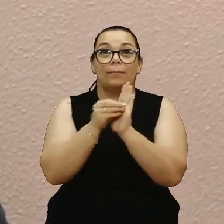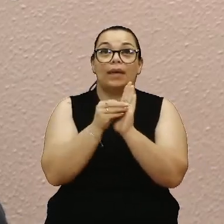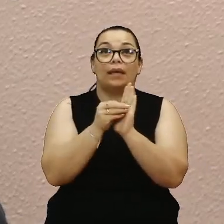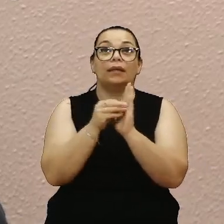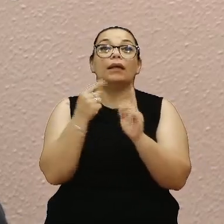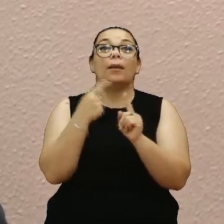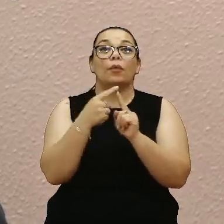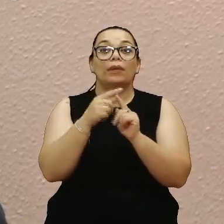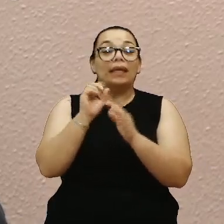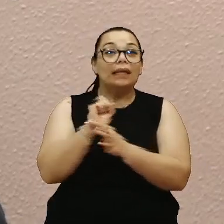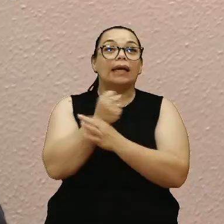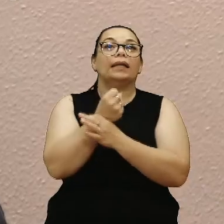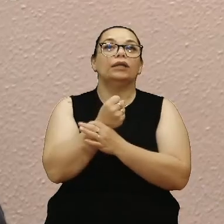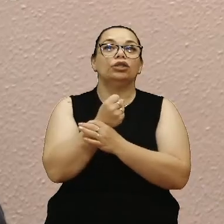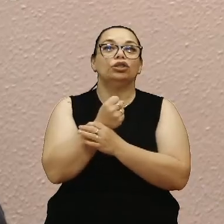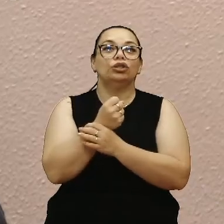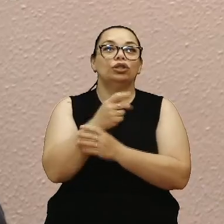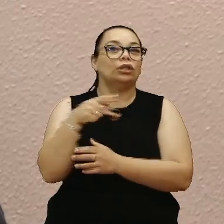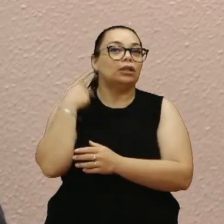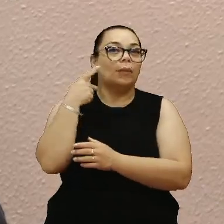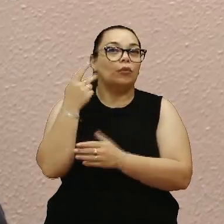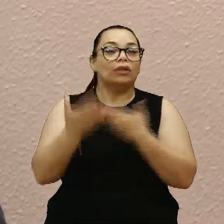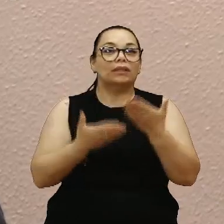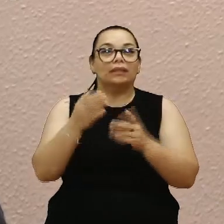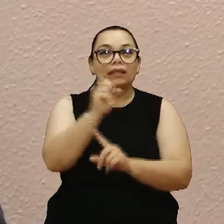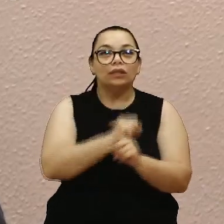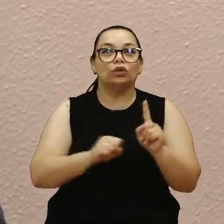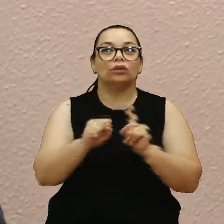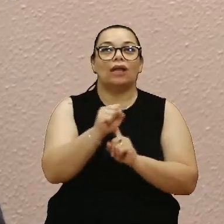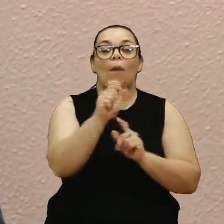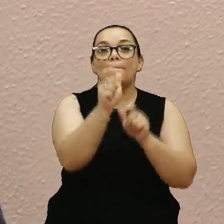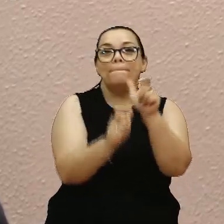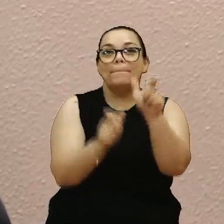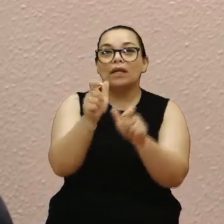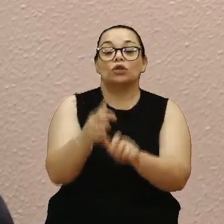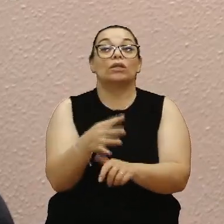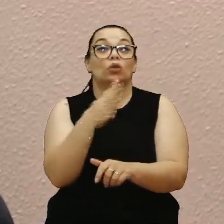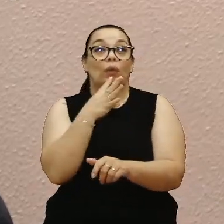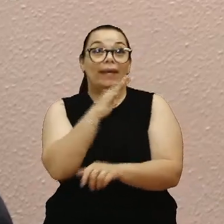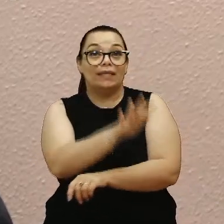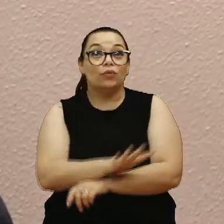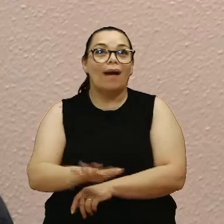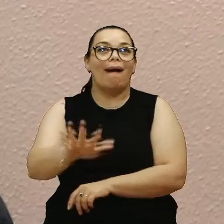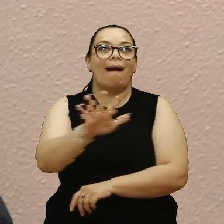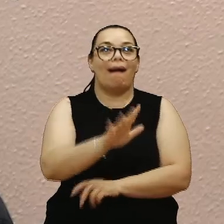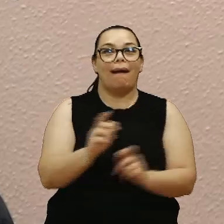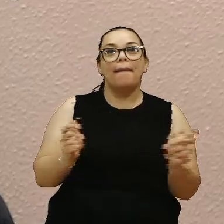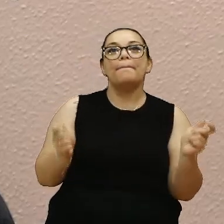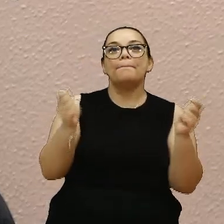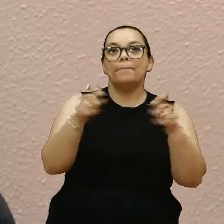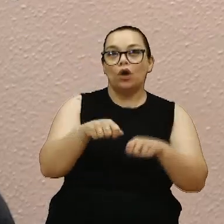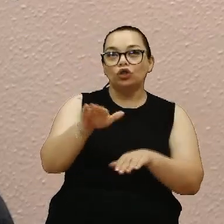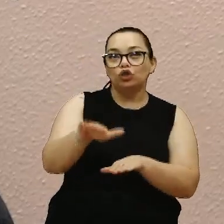gente vai poder garantir que a política de assistência social tenham pessoas que realmente conheçam a área e que possam, né, ser